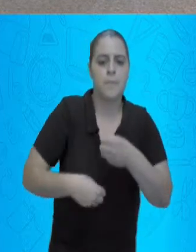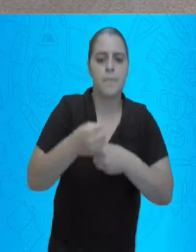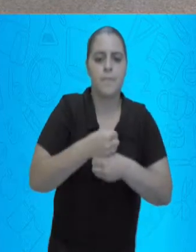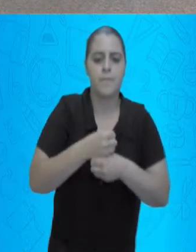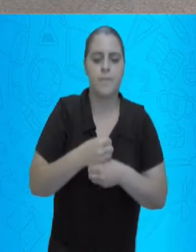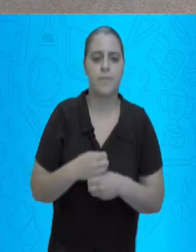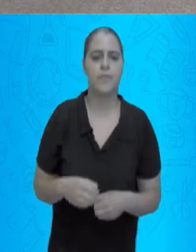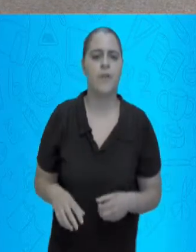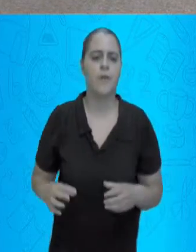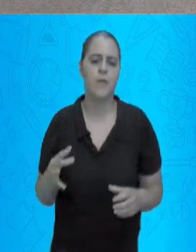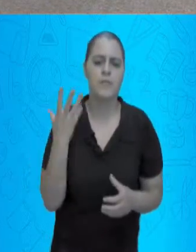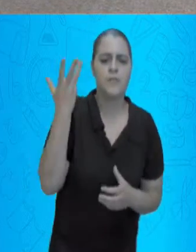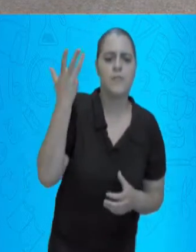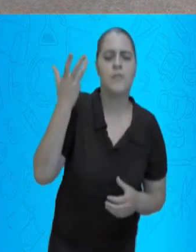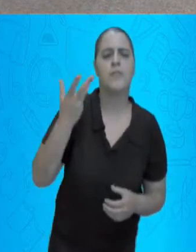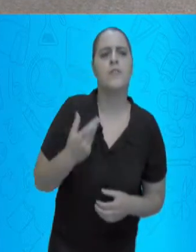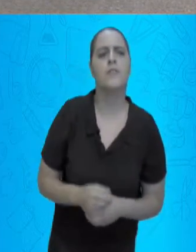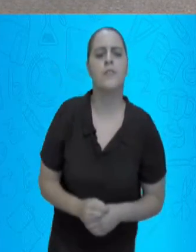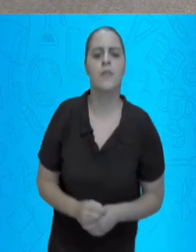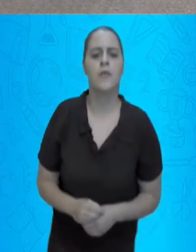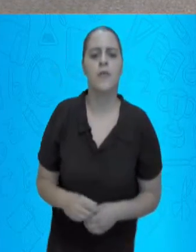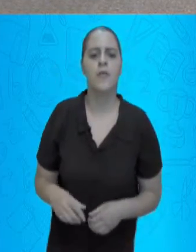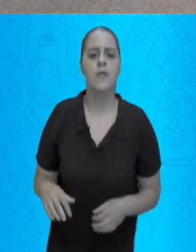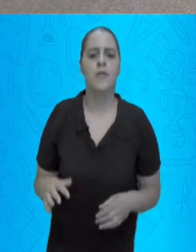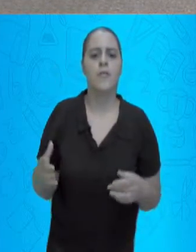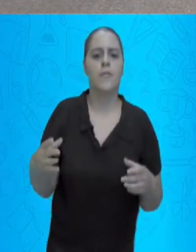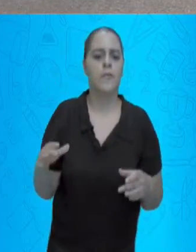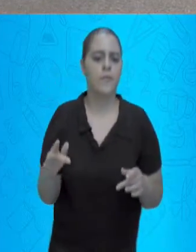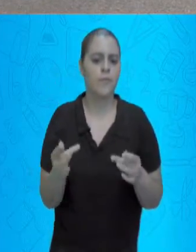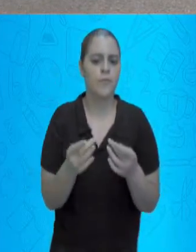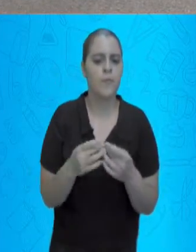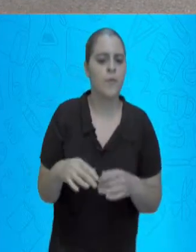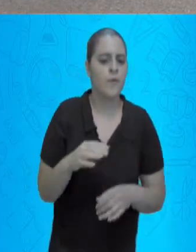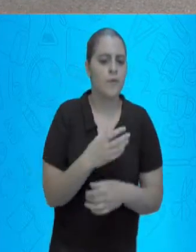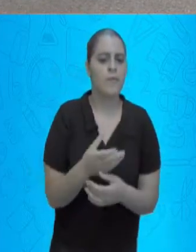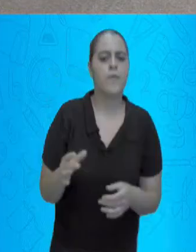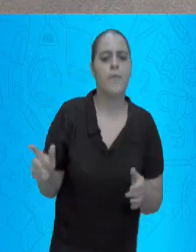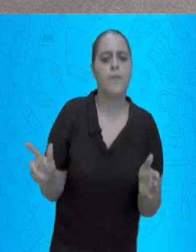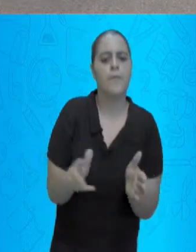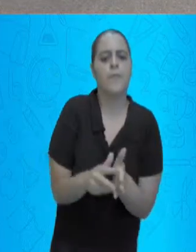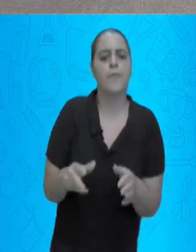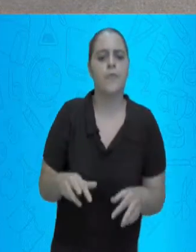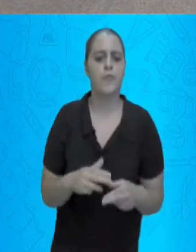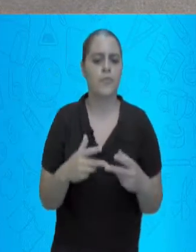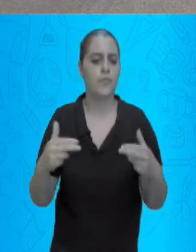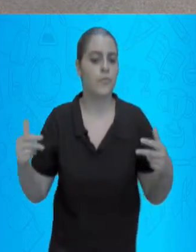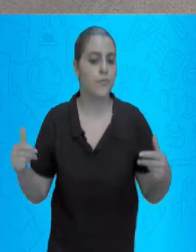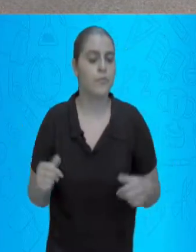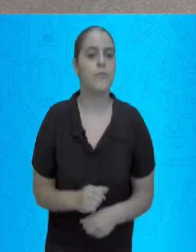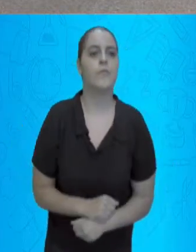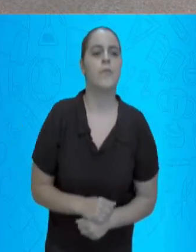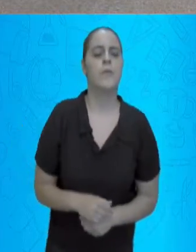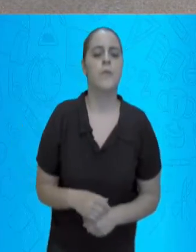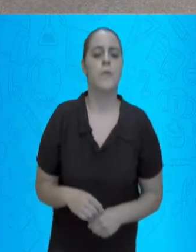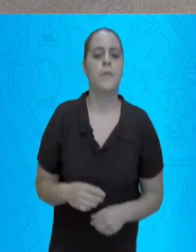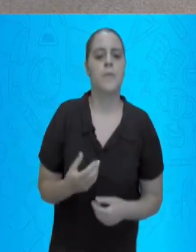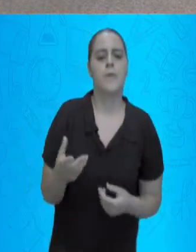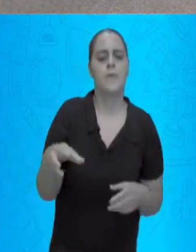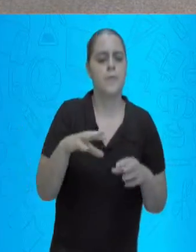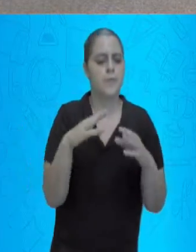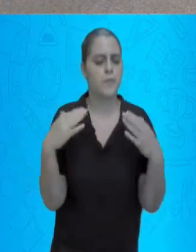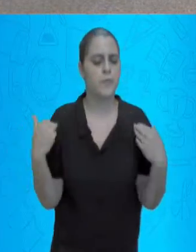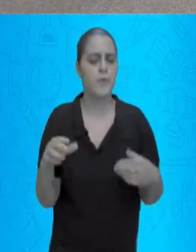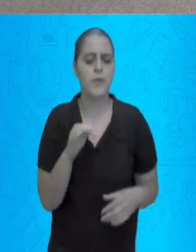anos, vai acontecendo a formação dos fósseis por formas diferentes. Por molde, por